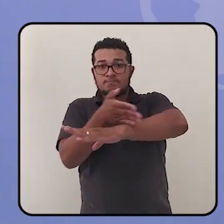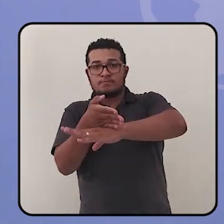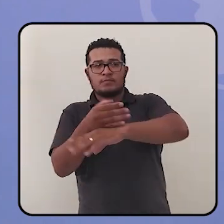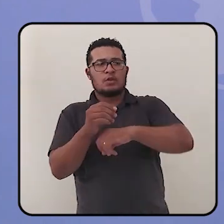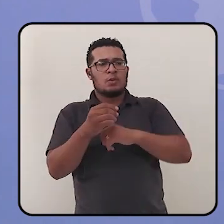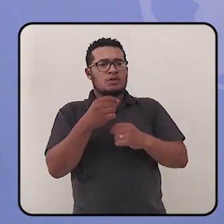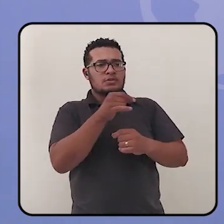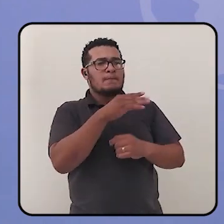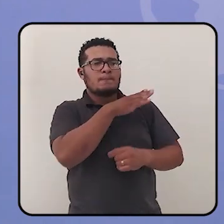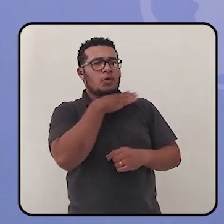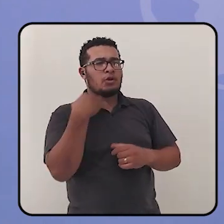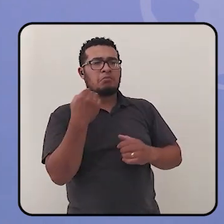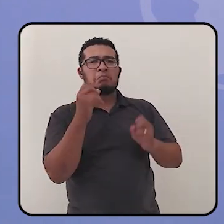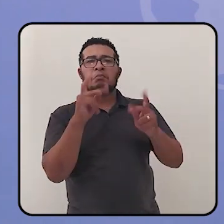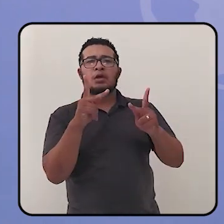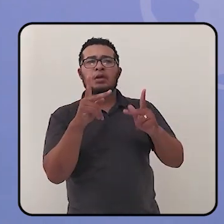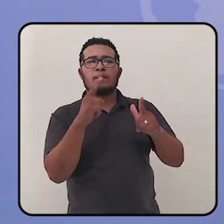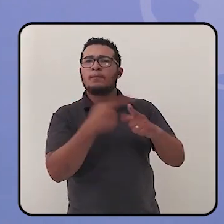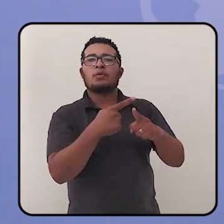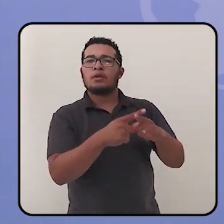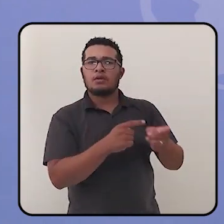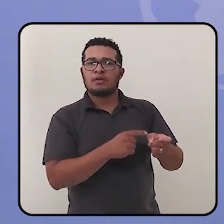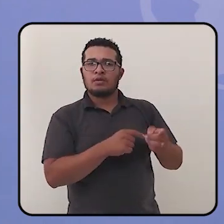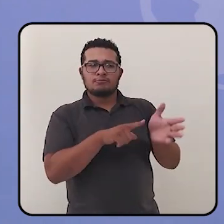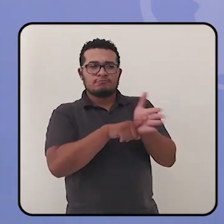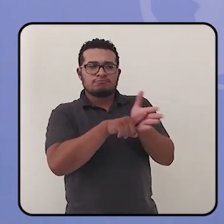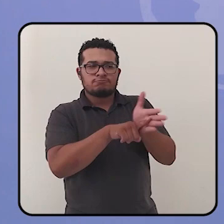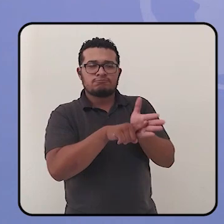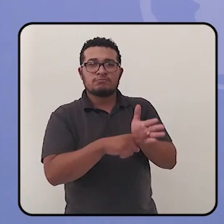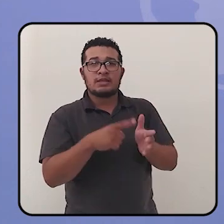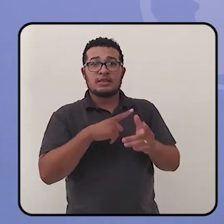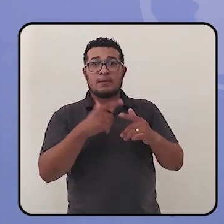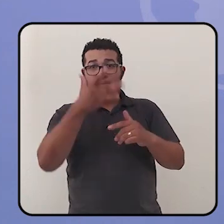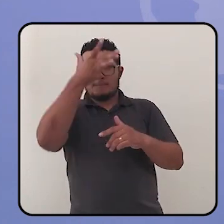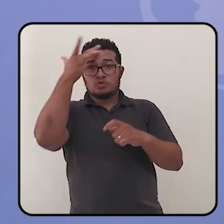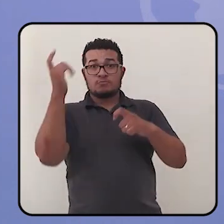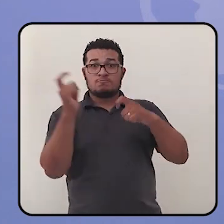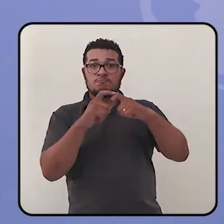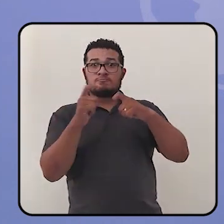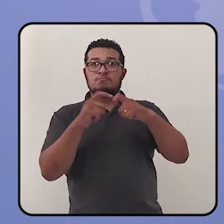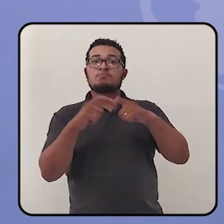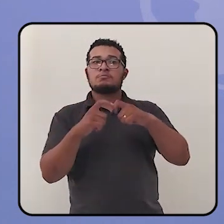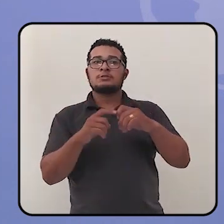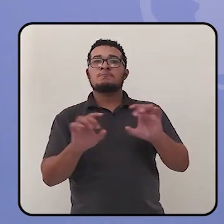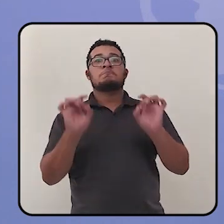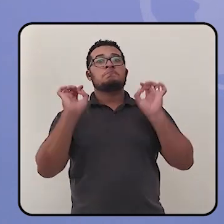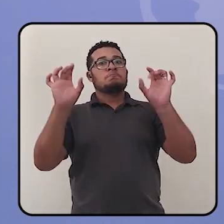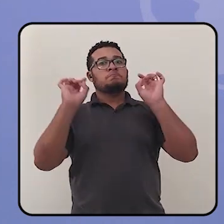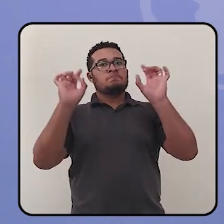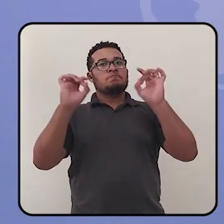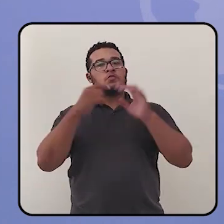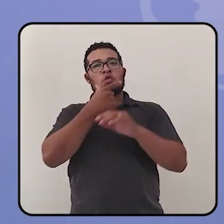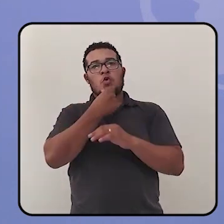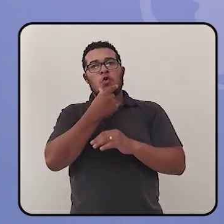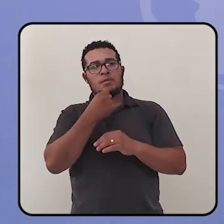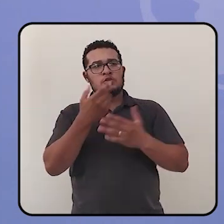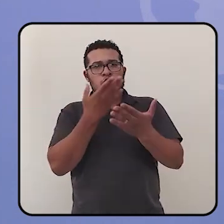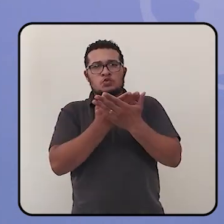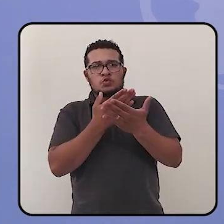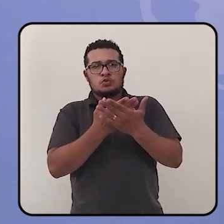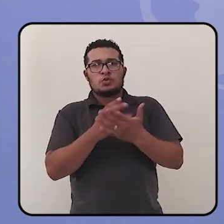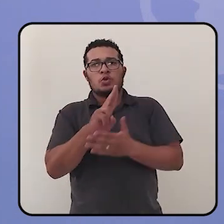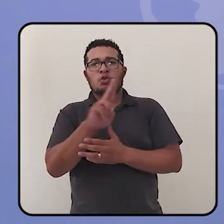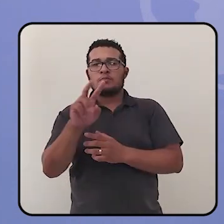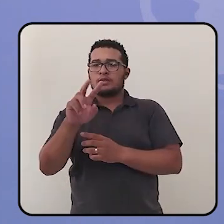qual o motivo daquela morte tivemos um grande nome da medicina né da anatomia ele começou a estudar os